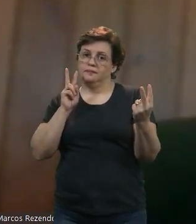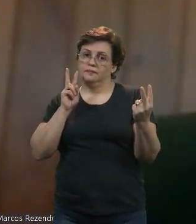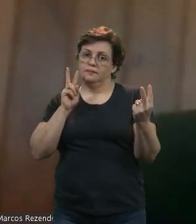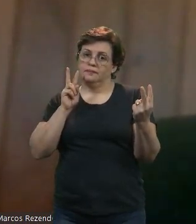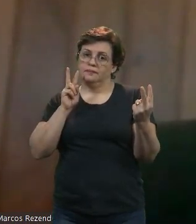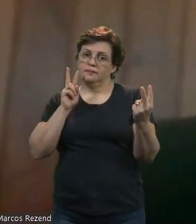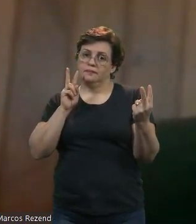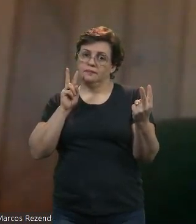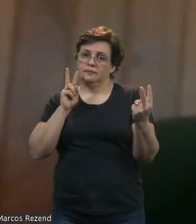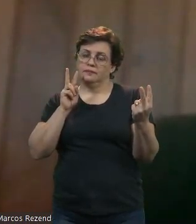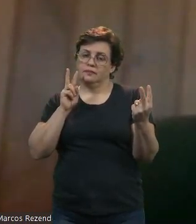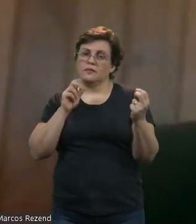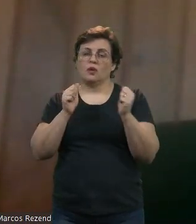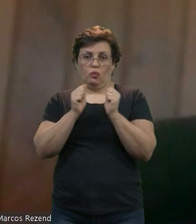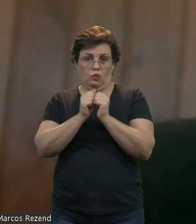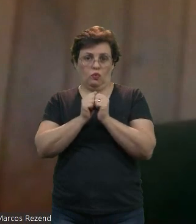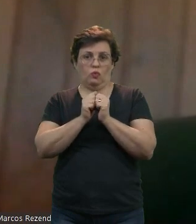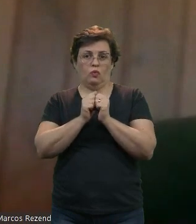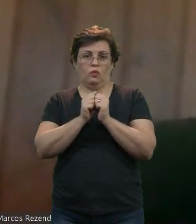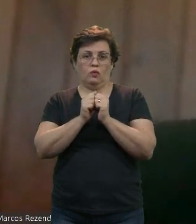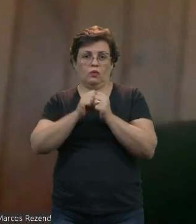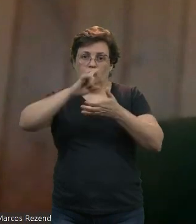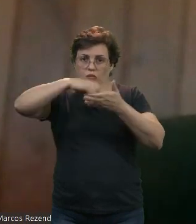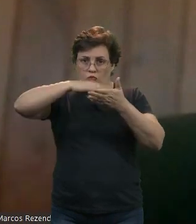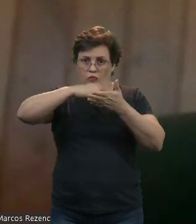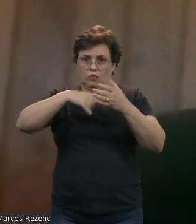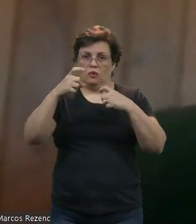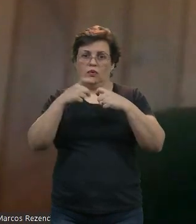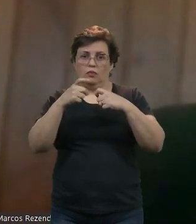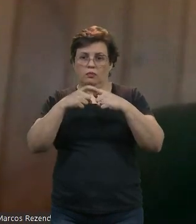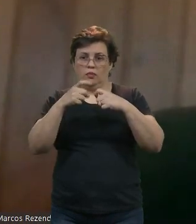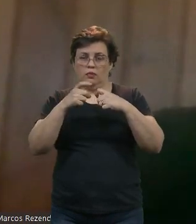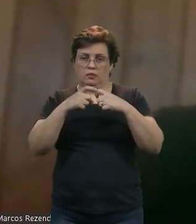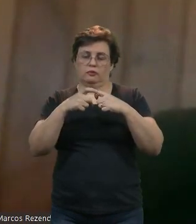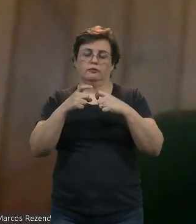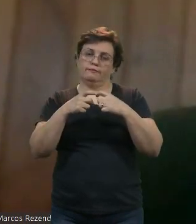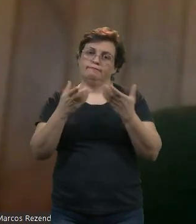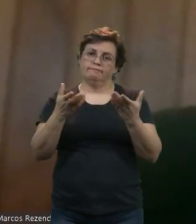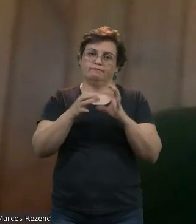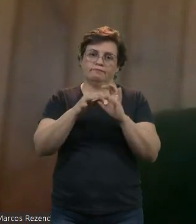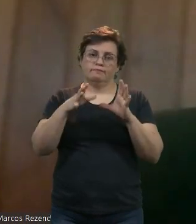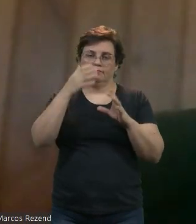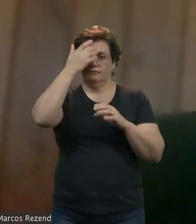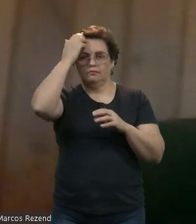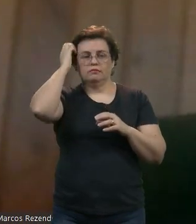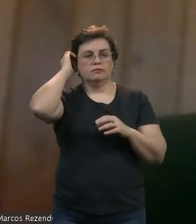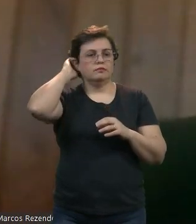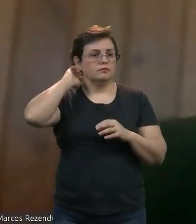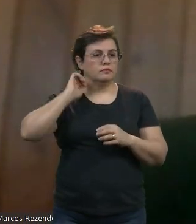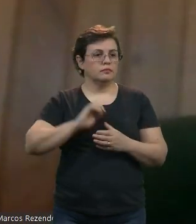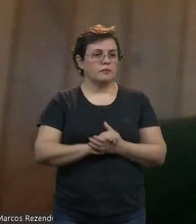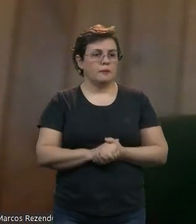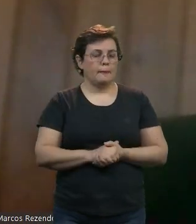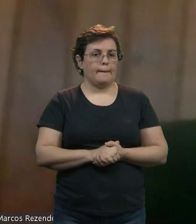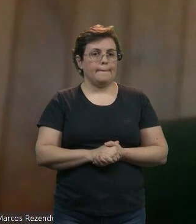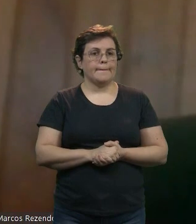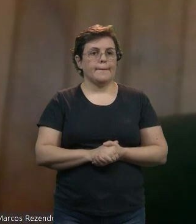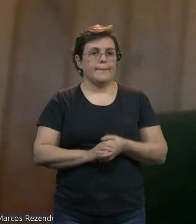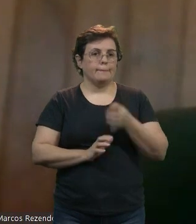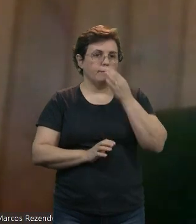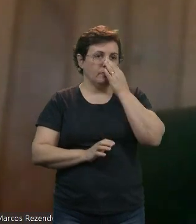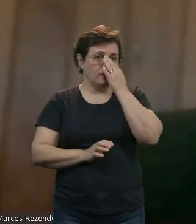o atestado médico permitir, possamos fazer a nossa participação na sessão